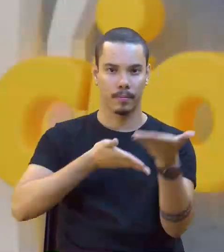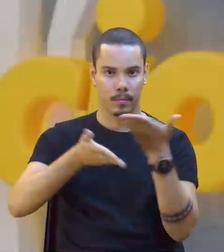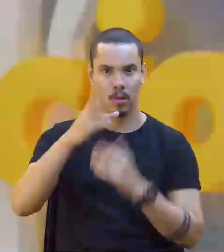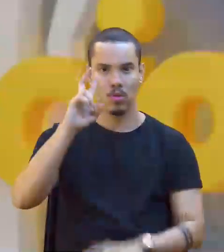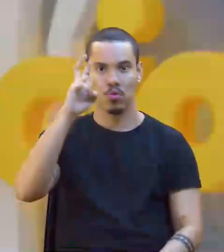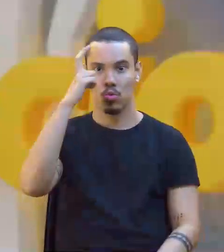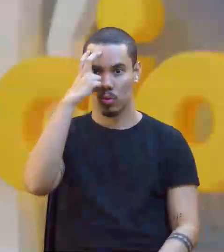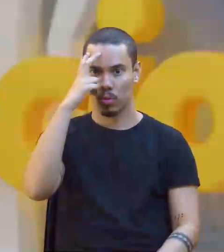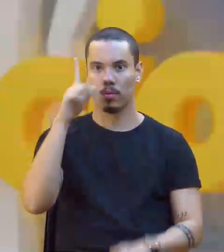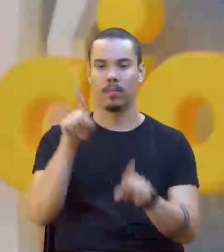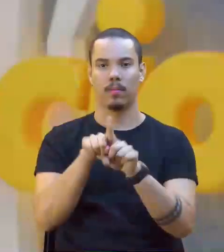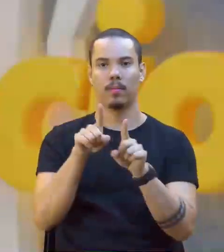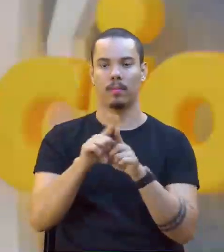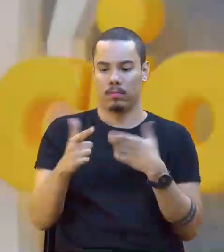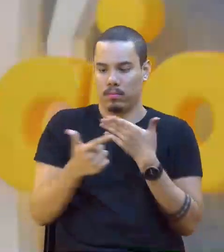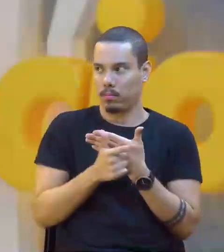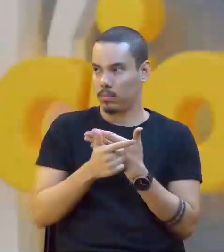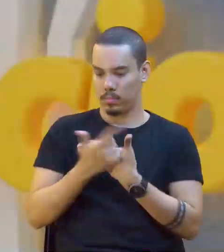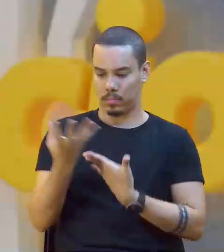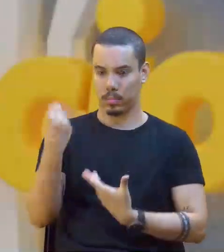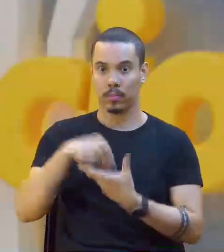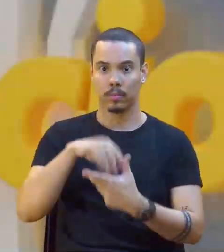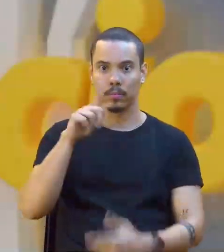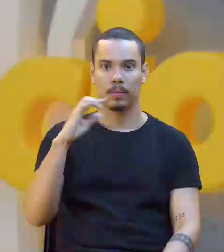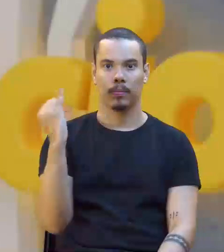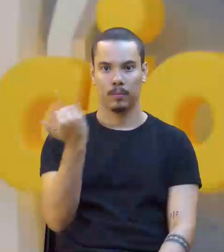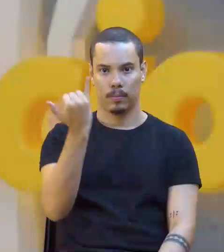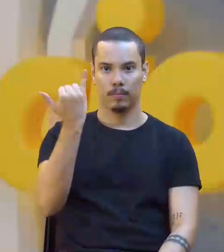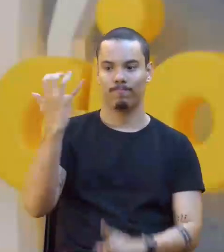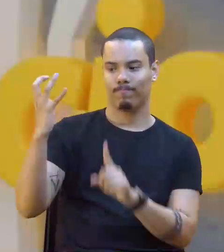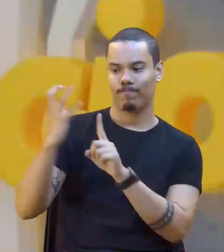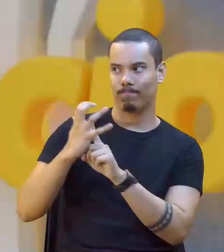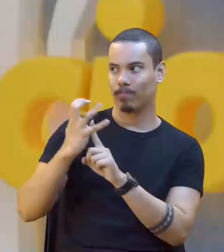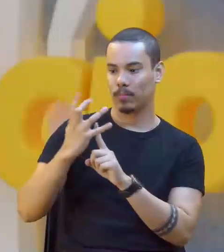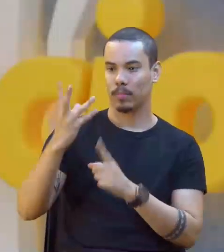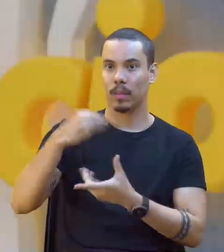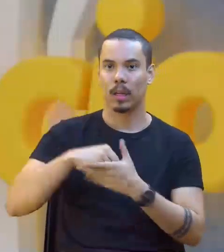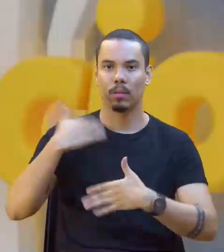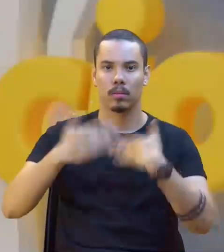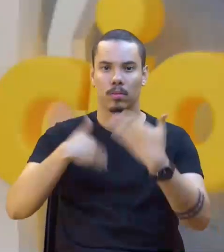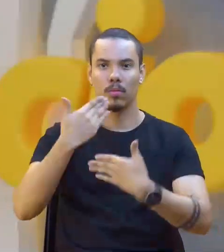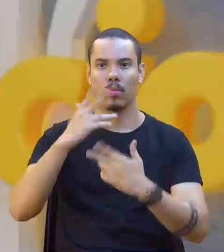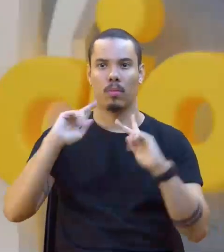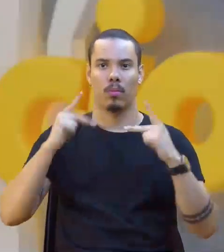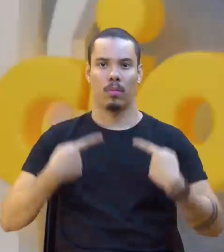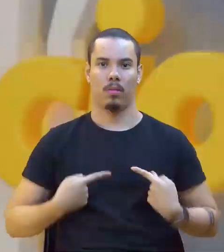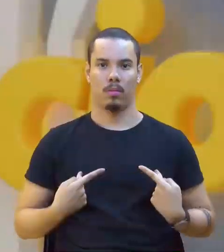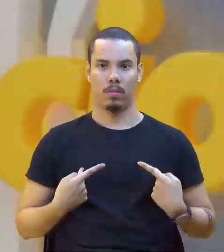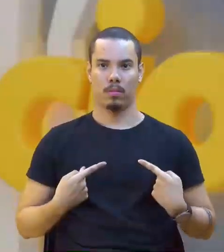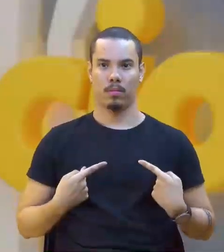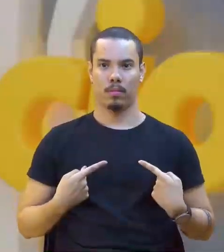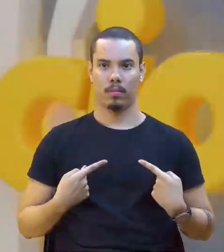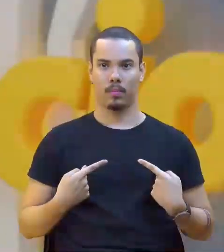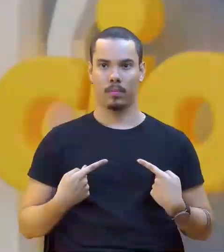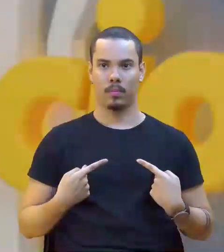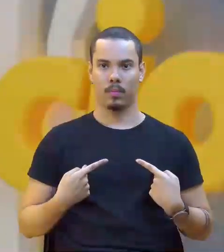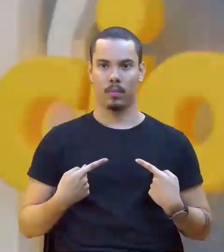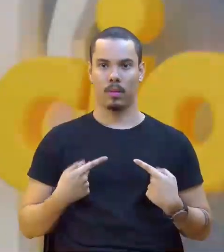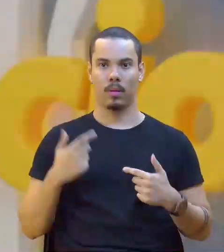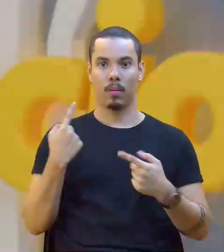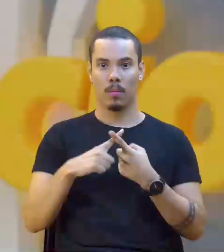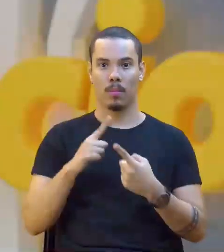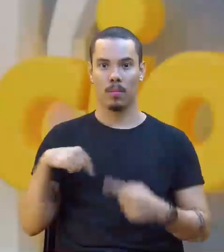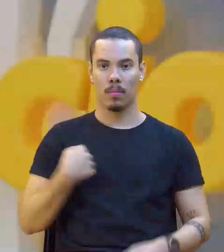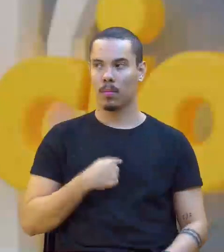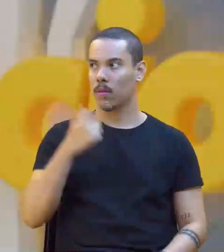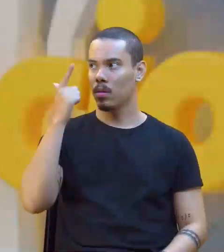papel, que ela interfere no nosso desenvolvimento humano. A gente consegue se